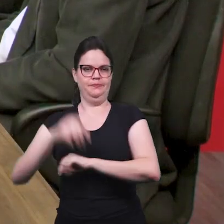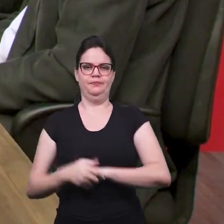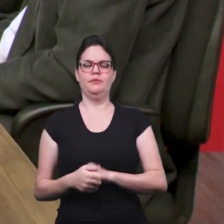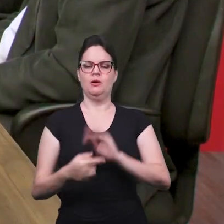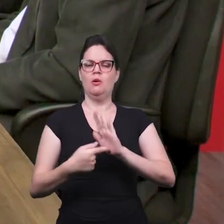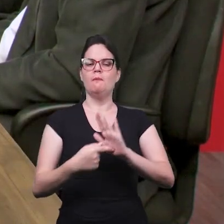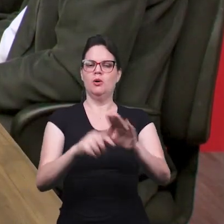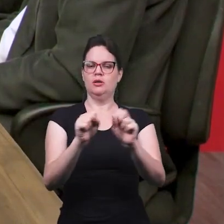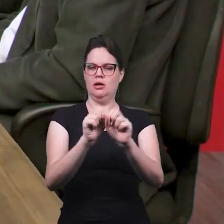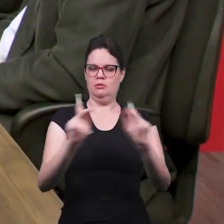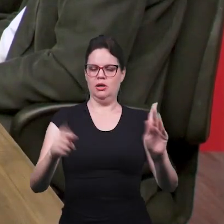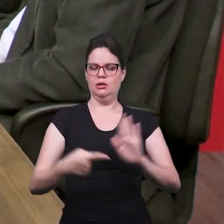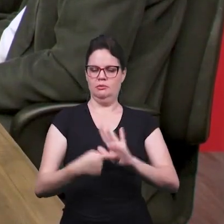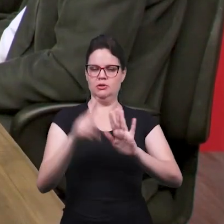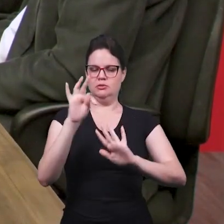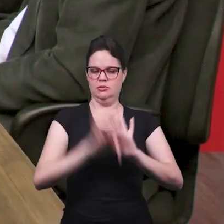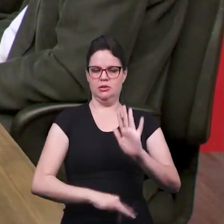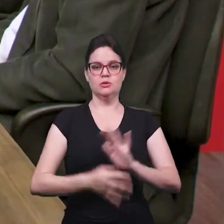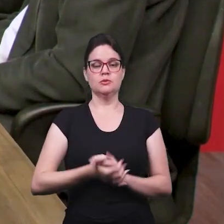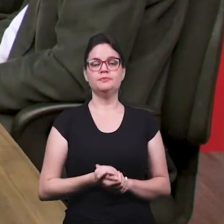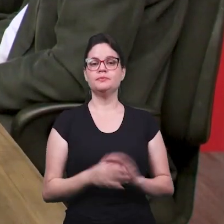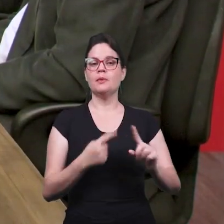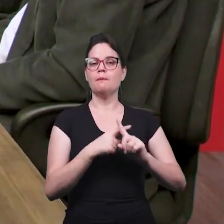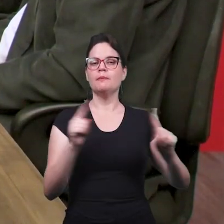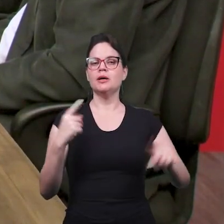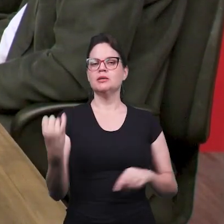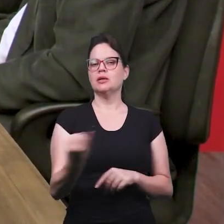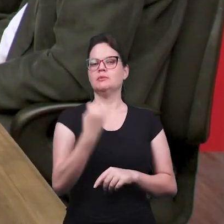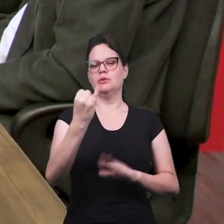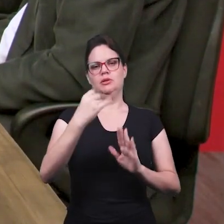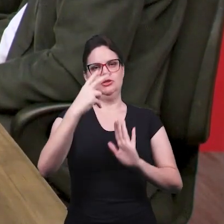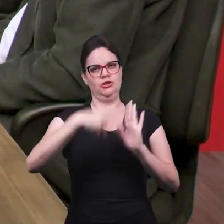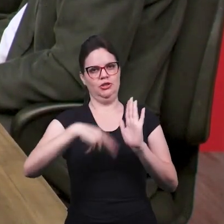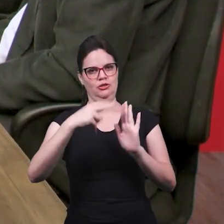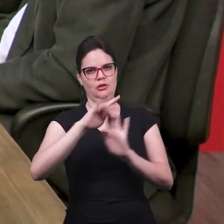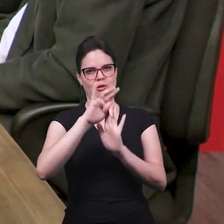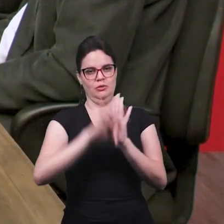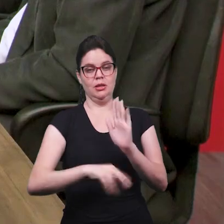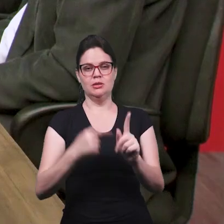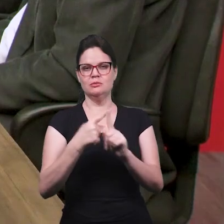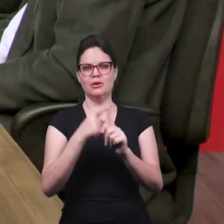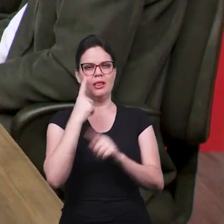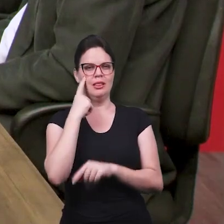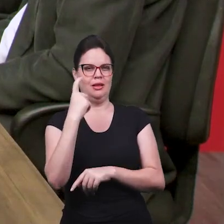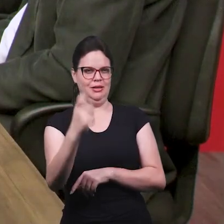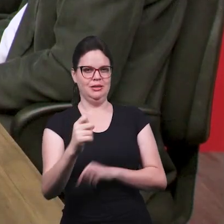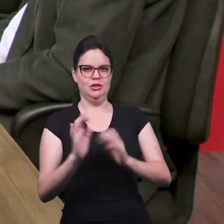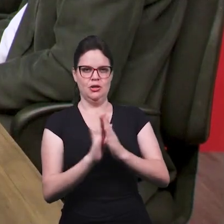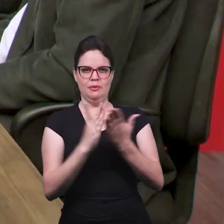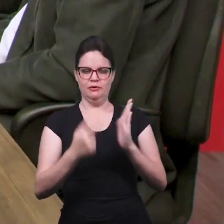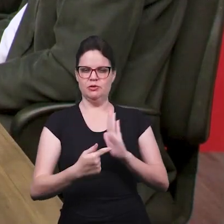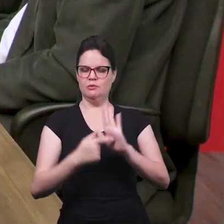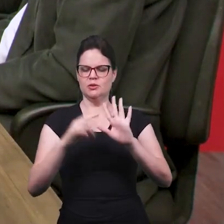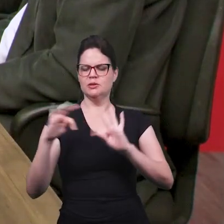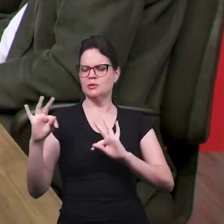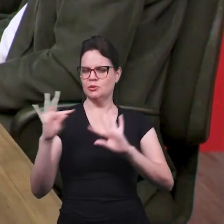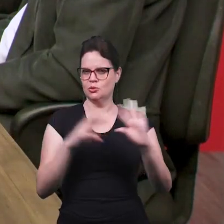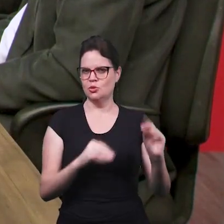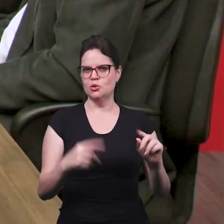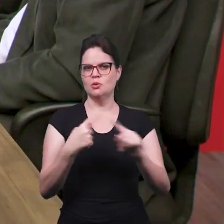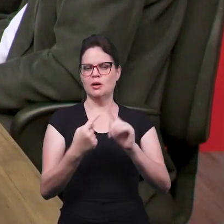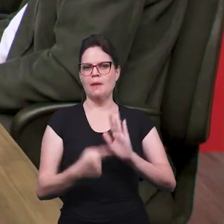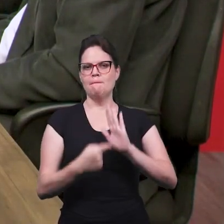importante que nesse texto que nós lemos, a Bíblia ela é muito interessante com relação a isso, ela vai estabelecendo